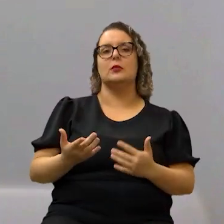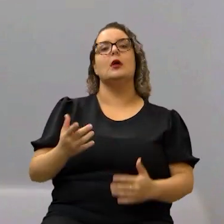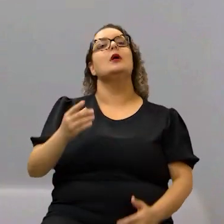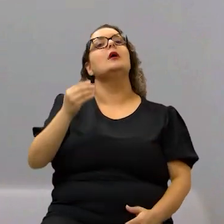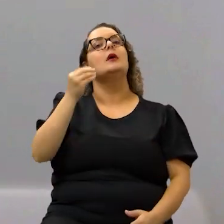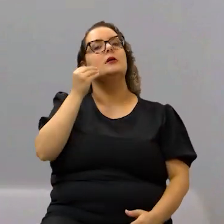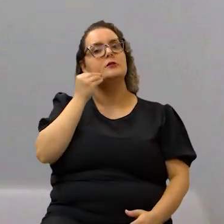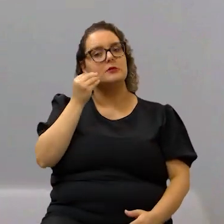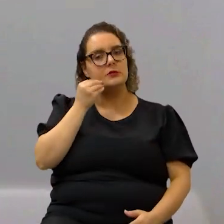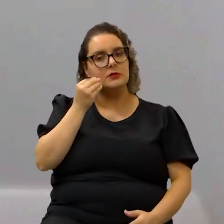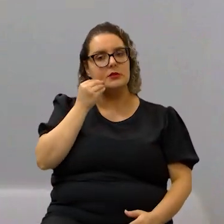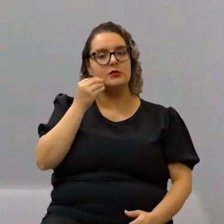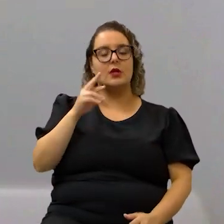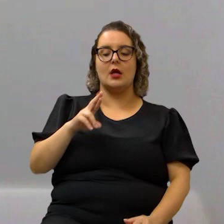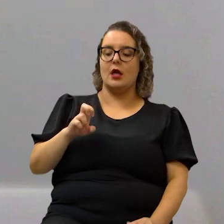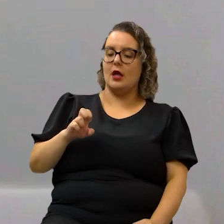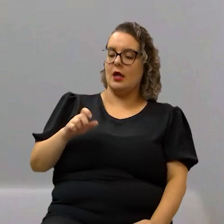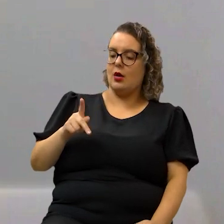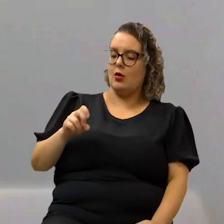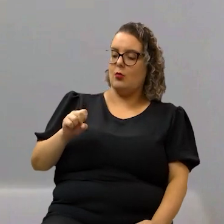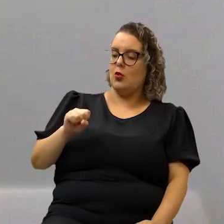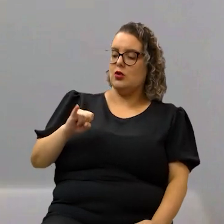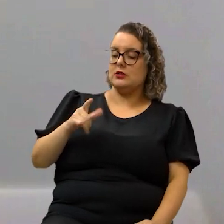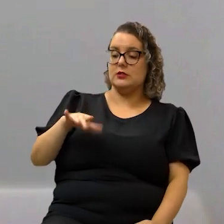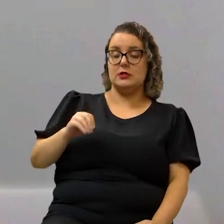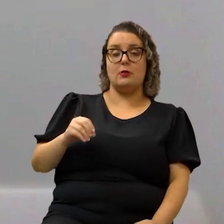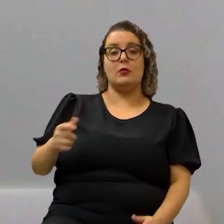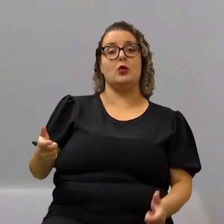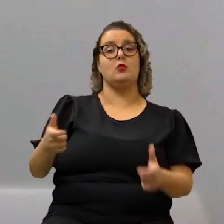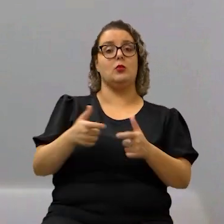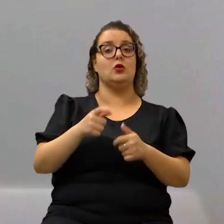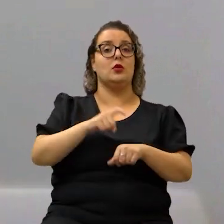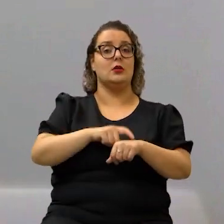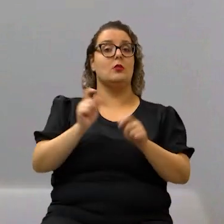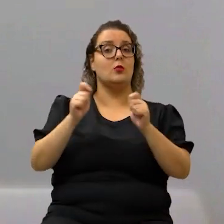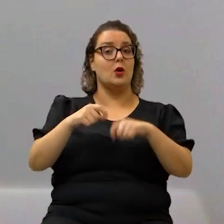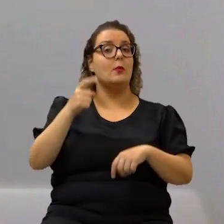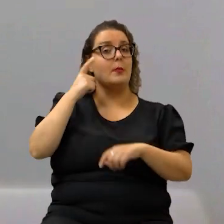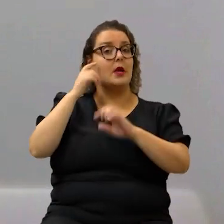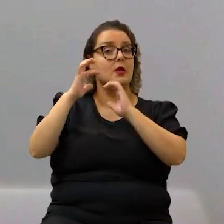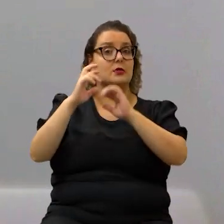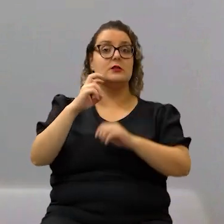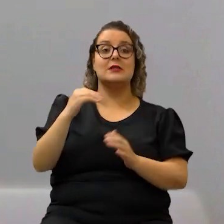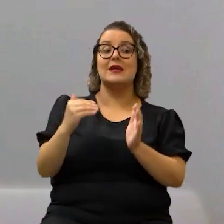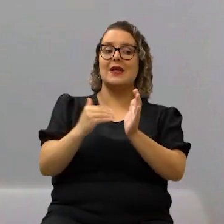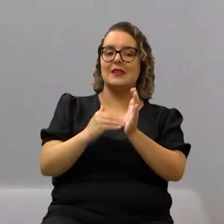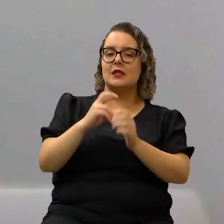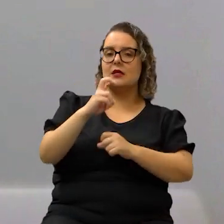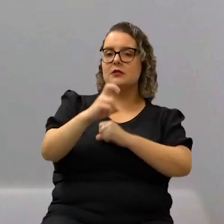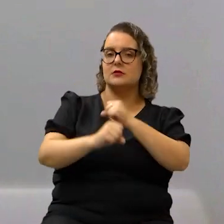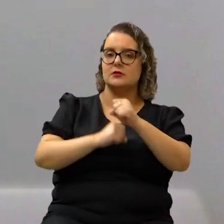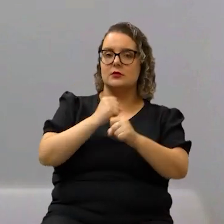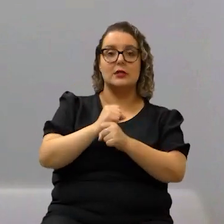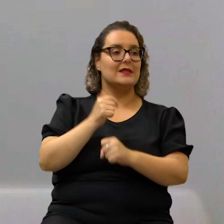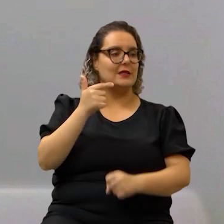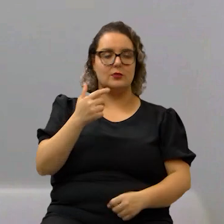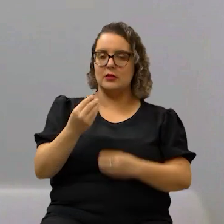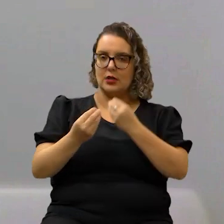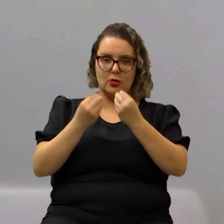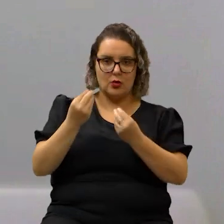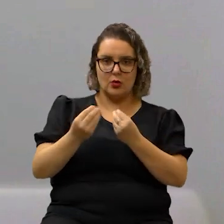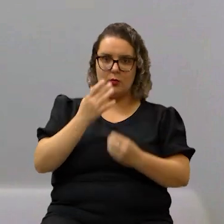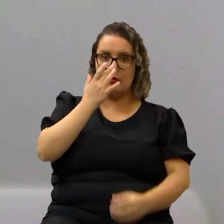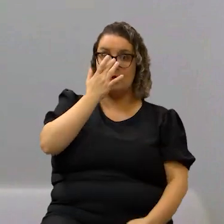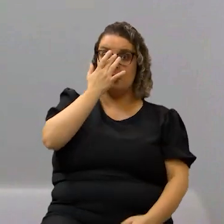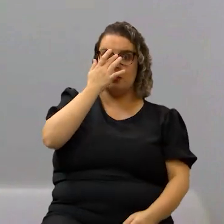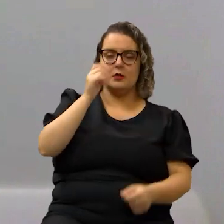balanceada, tente que essa reposição hormonal seja feita pelo menor tempo possível, aí pensando em até 5 anos. Não tem